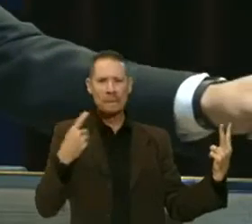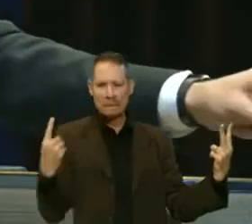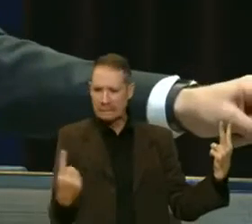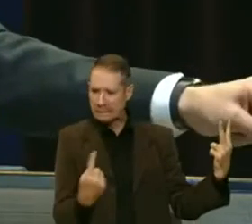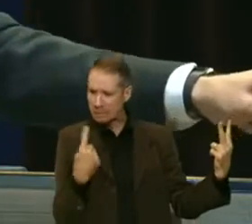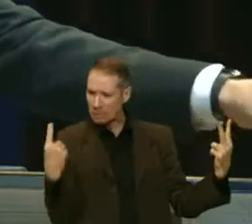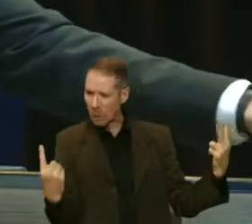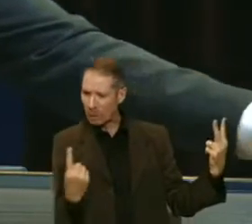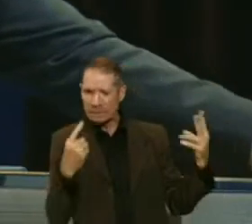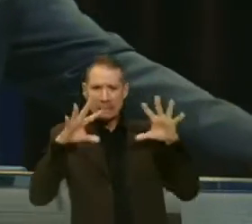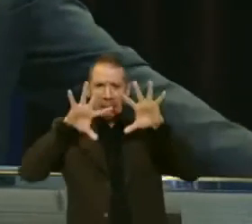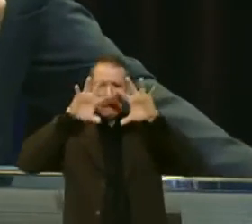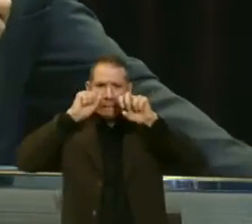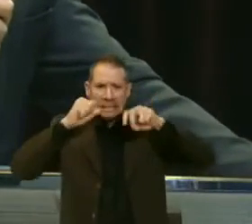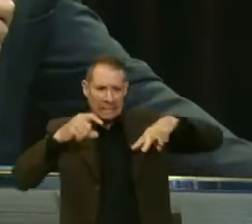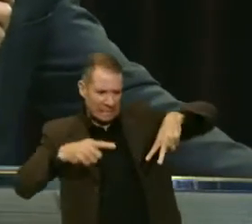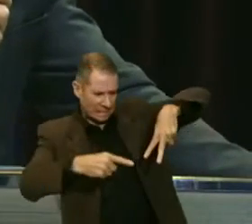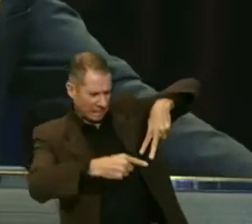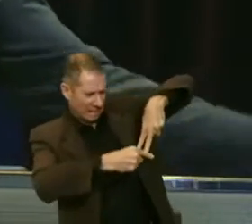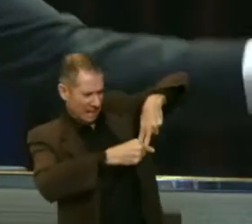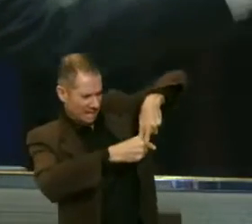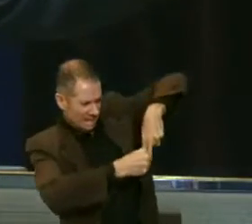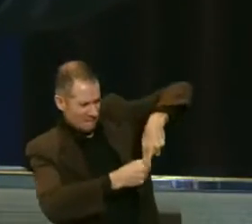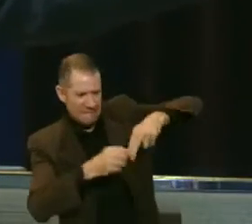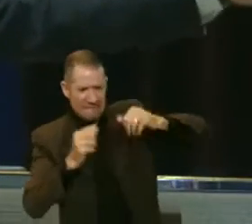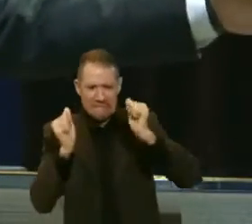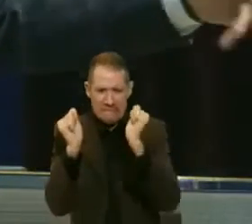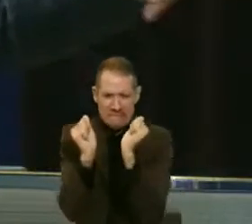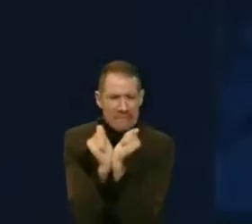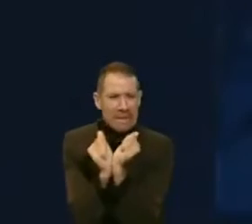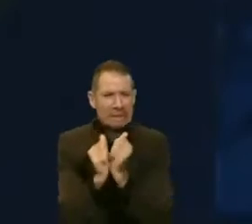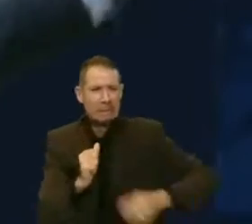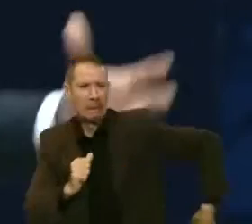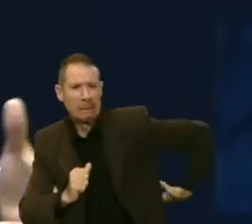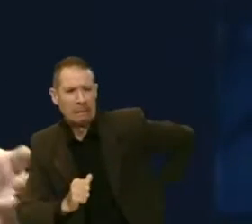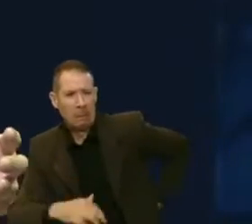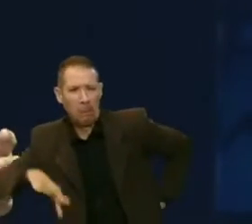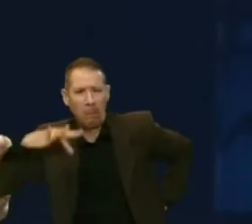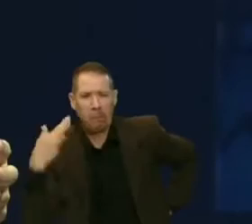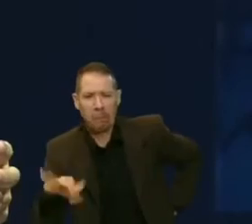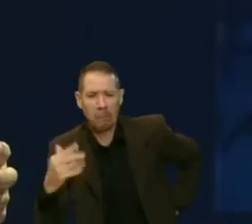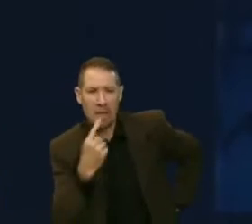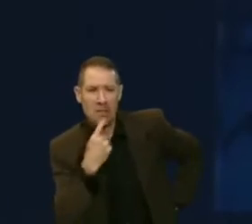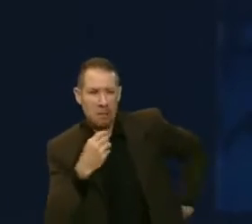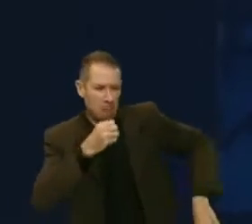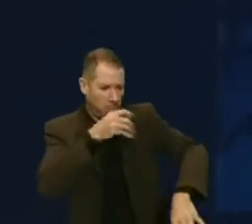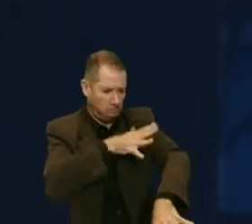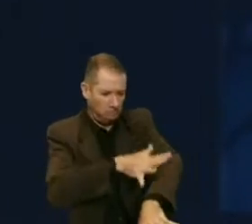solitária, com os pés presos ao tronco, com as costas sangrando,